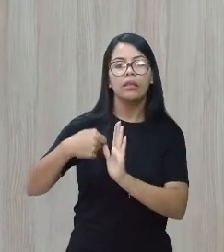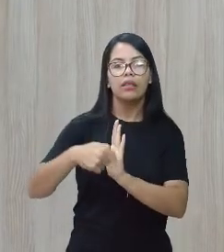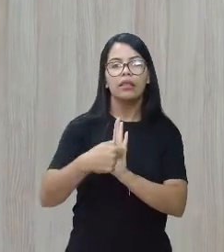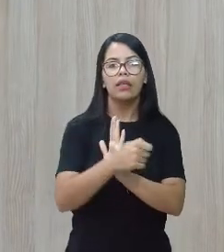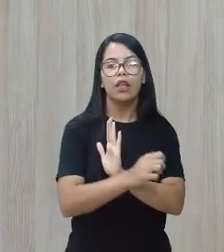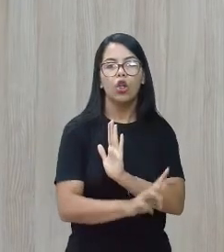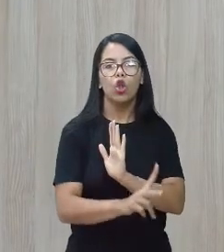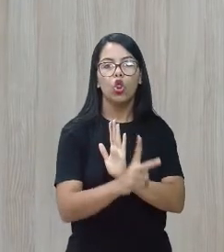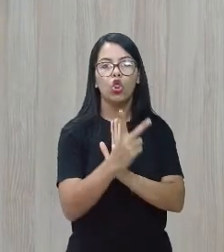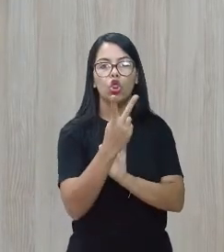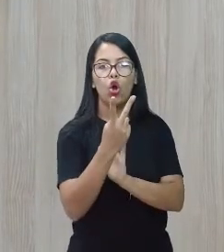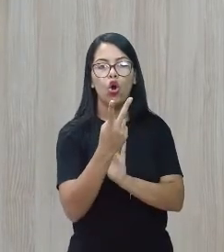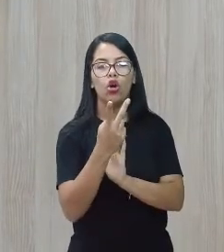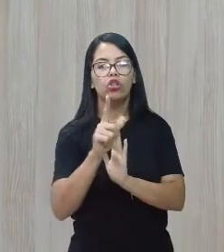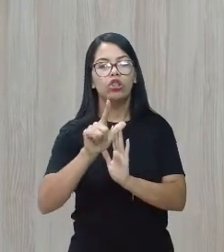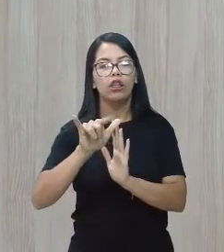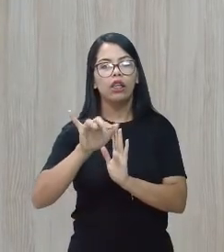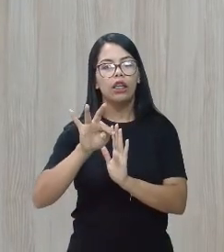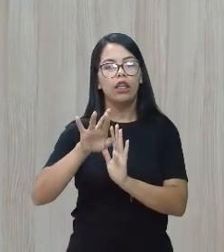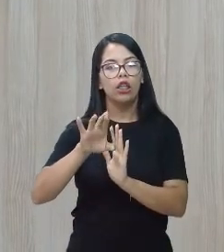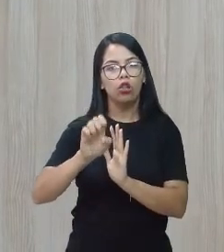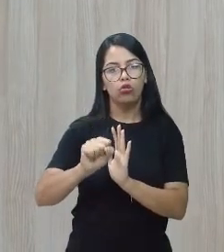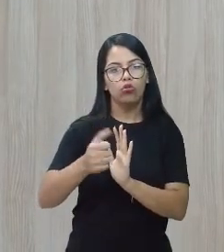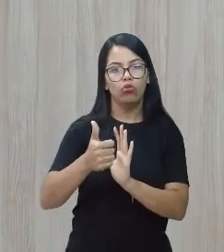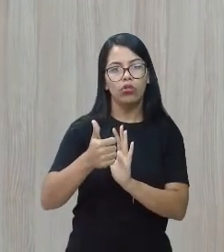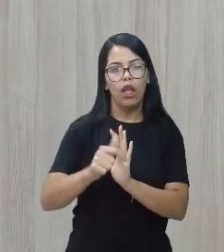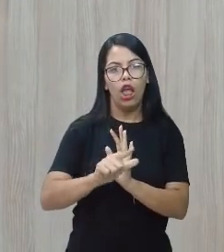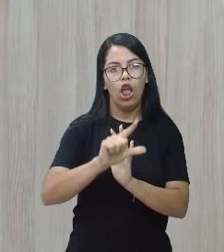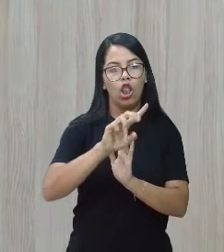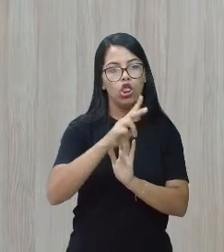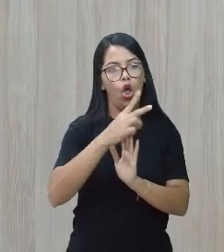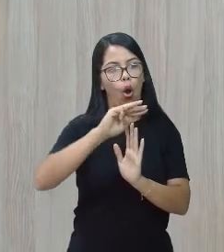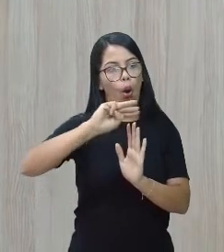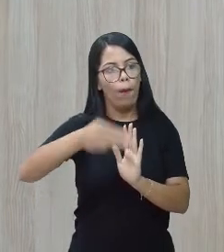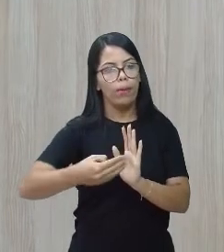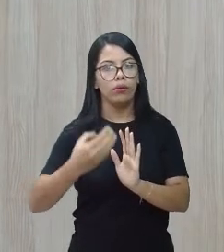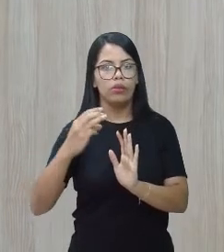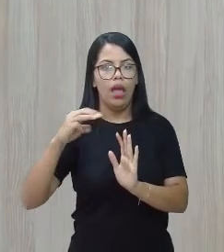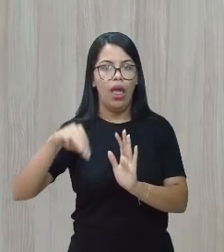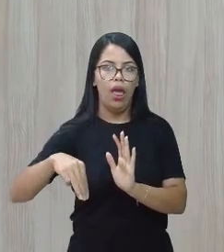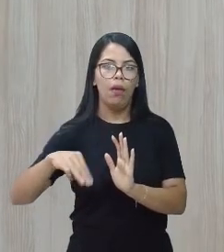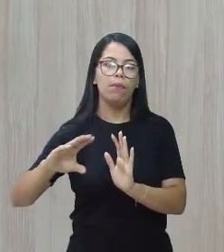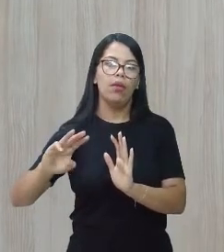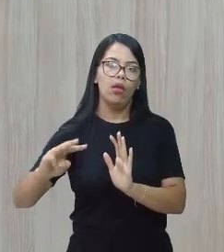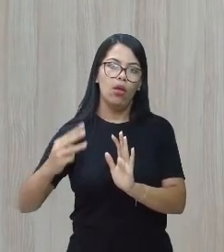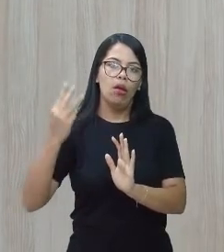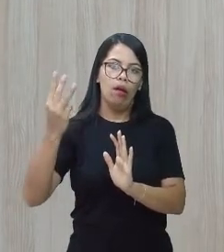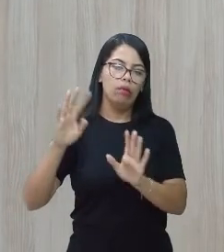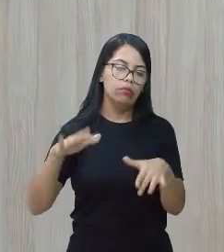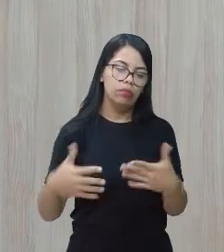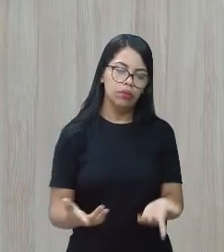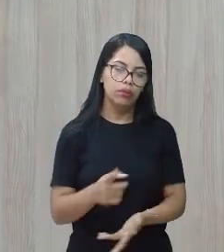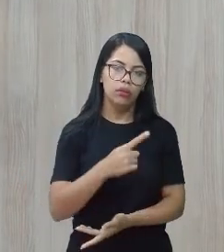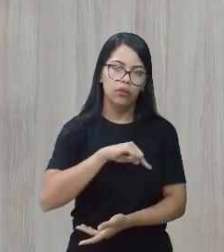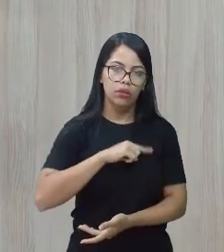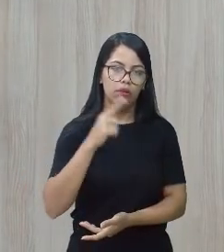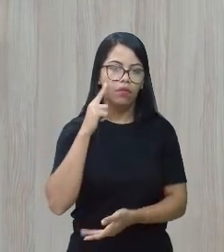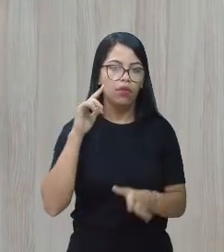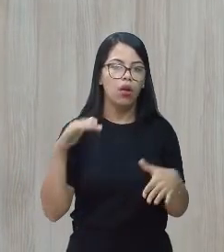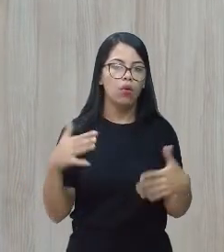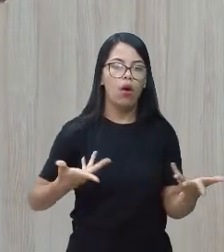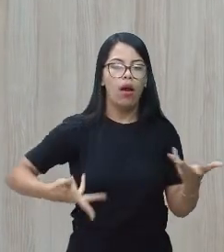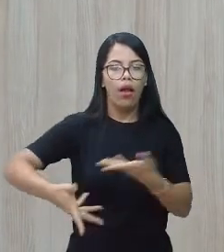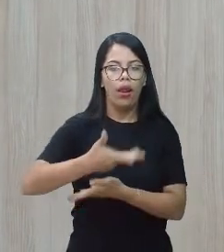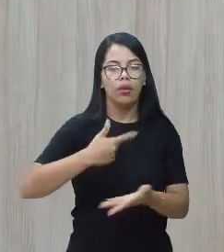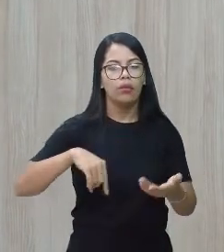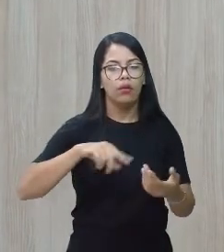lá 2.000 centímetros cúbicos, certo? Então a gente vai ver a relação que existe aí entre a grandeza